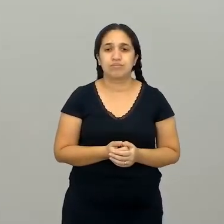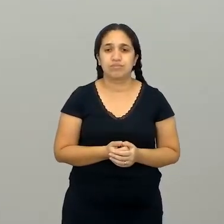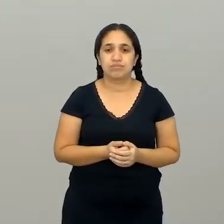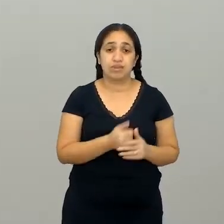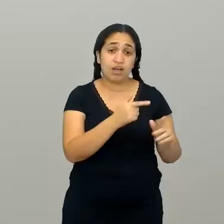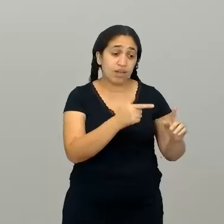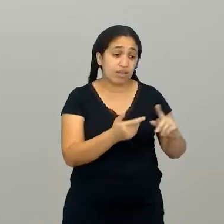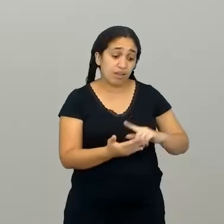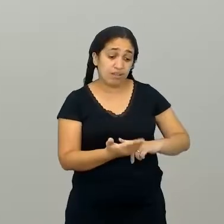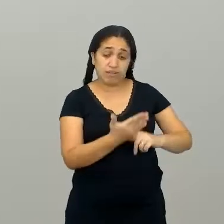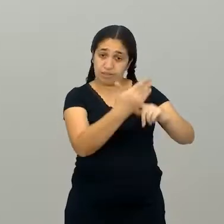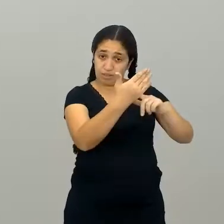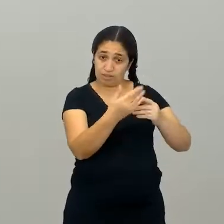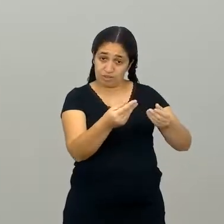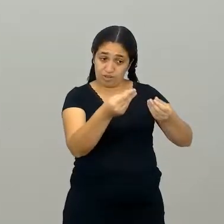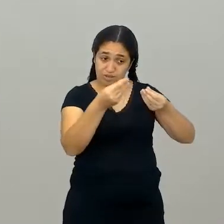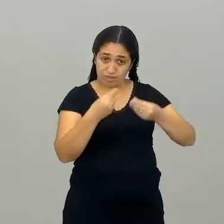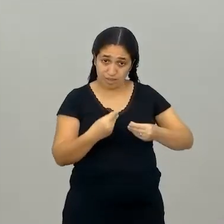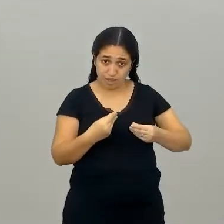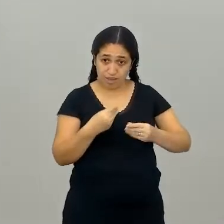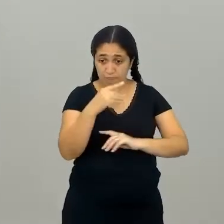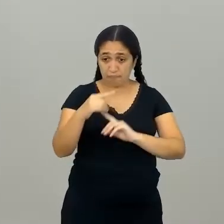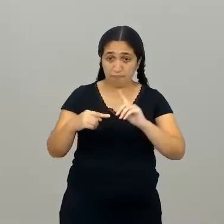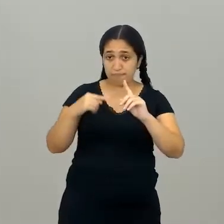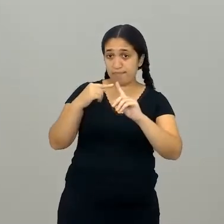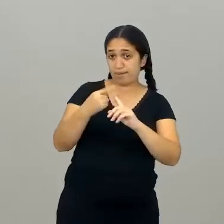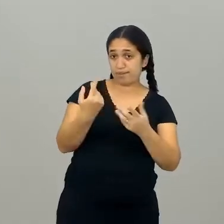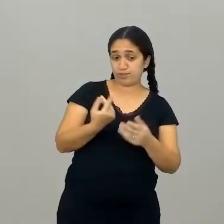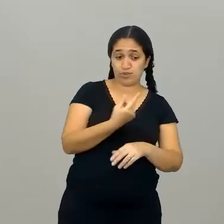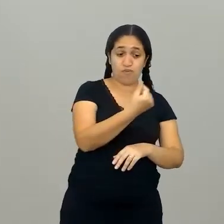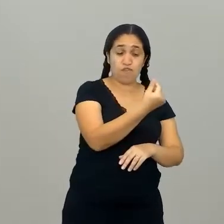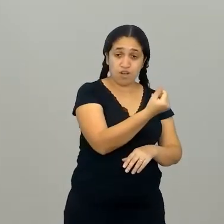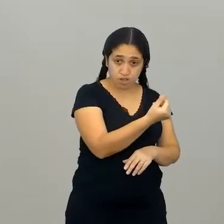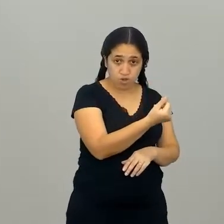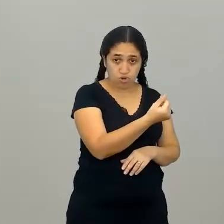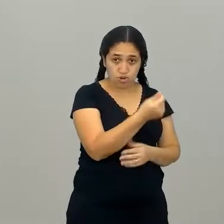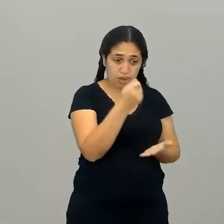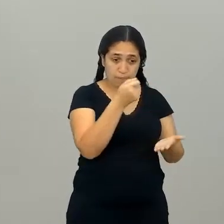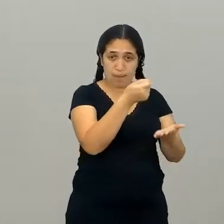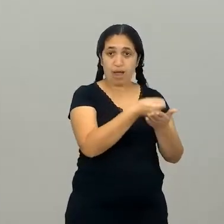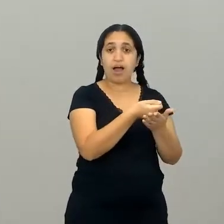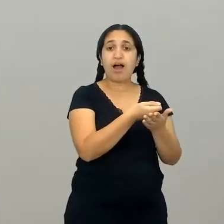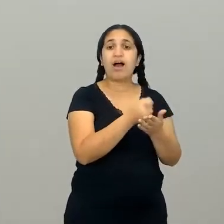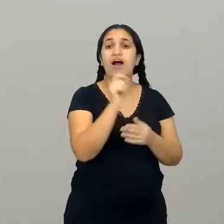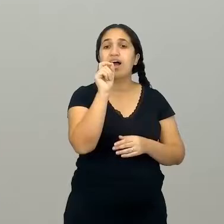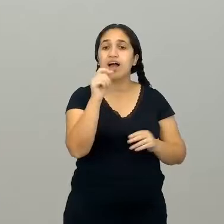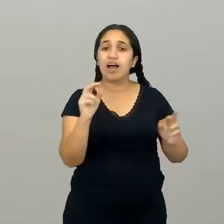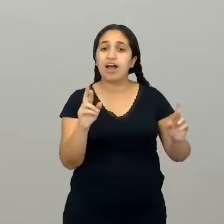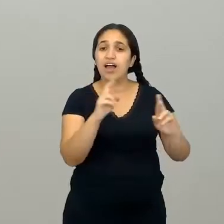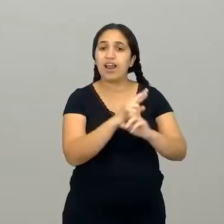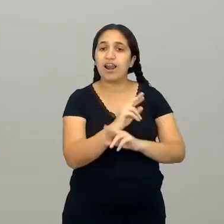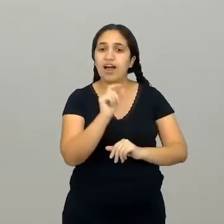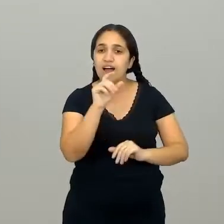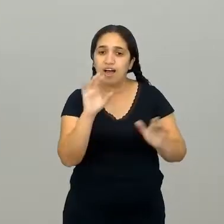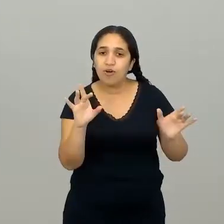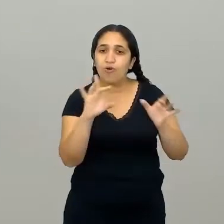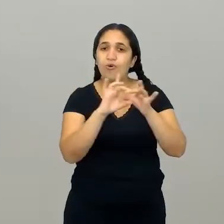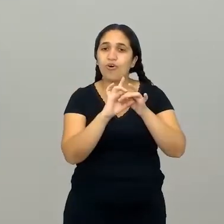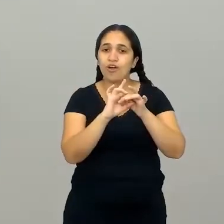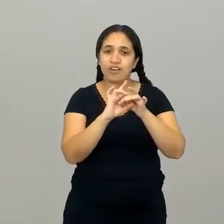essa tecnologia te entrega, mais o que você pode pagar por ela, a gente chama isso, é óbvio, né,